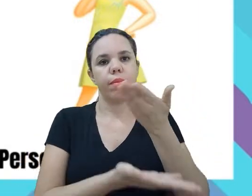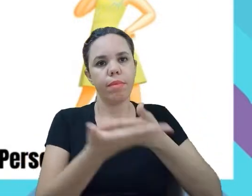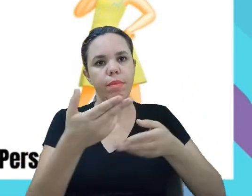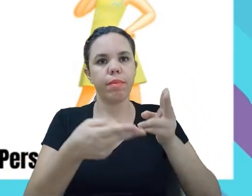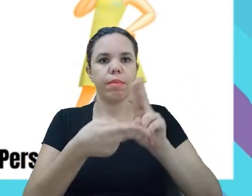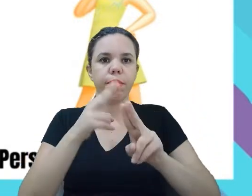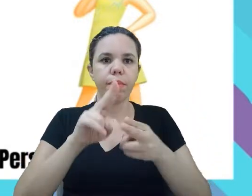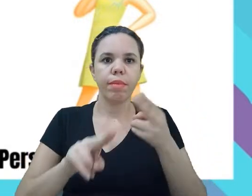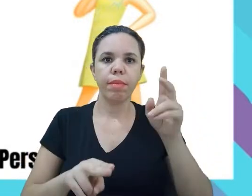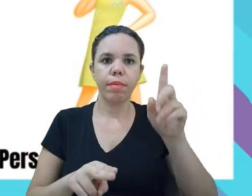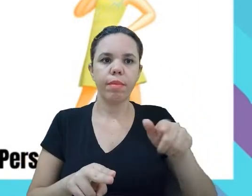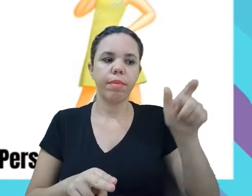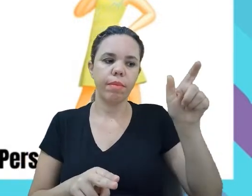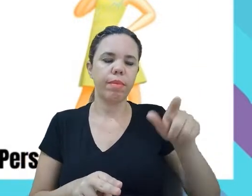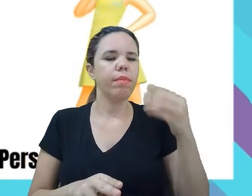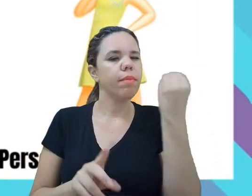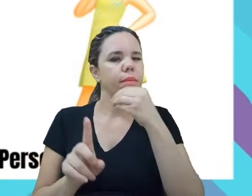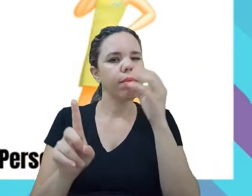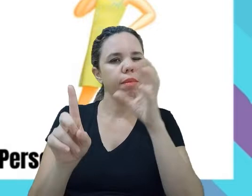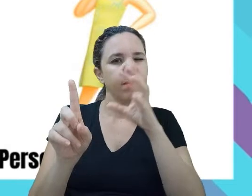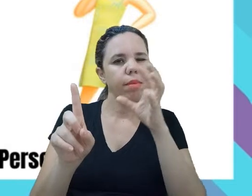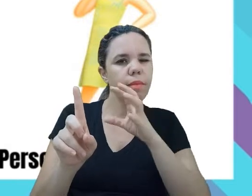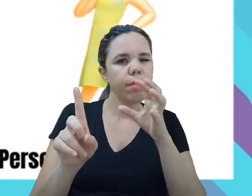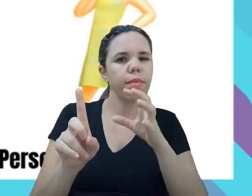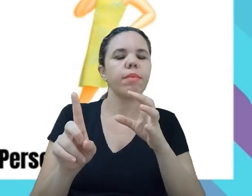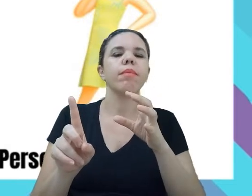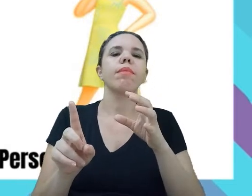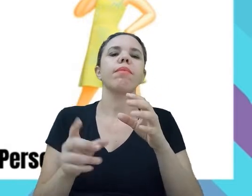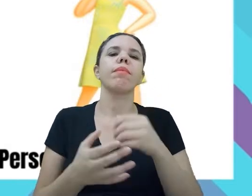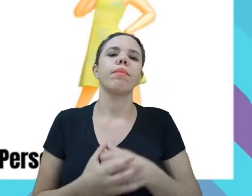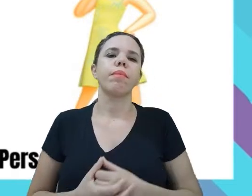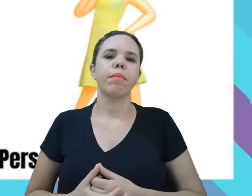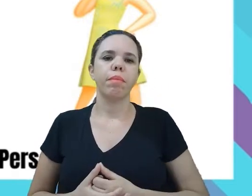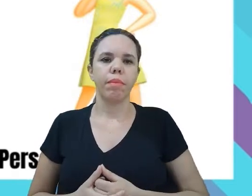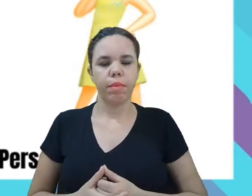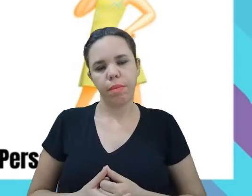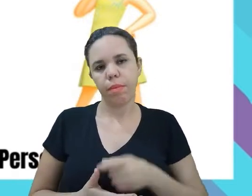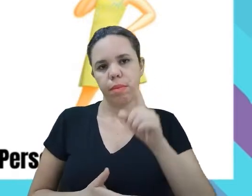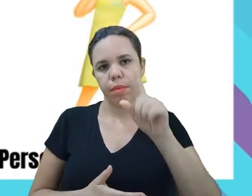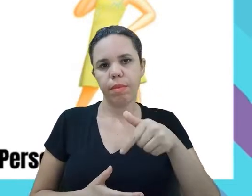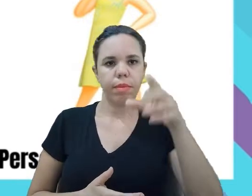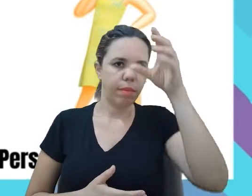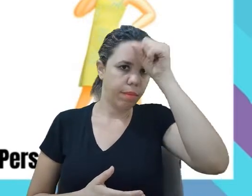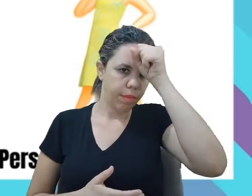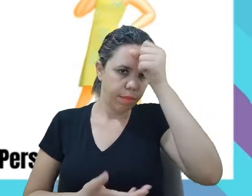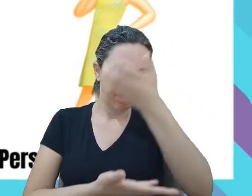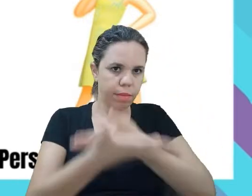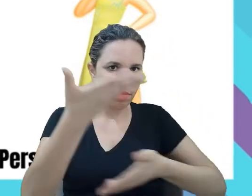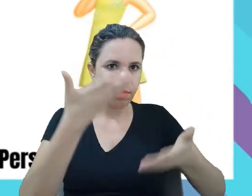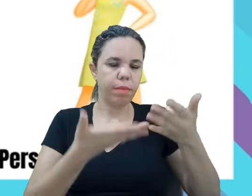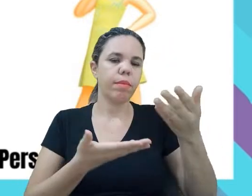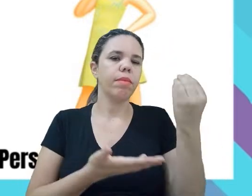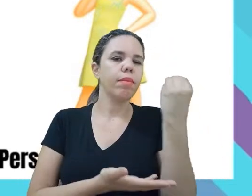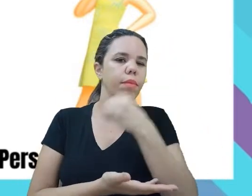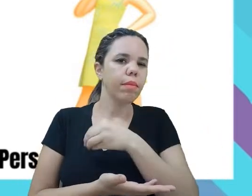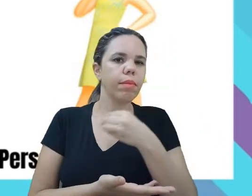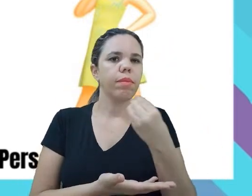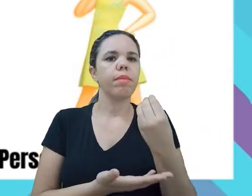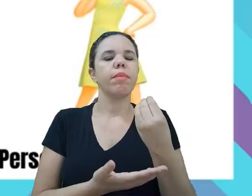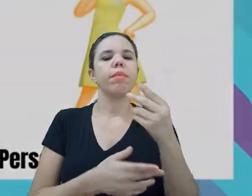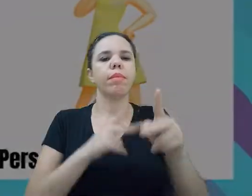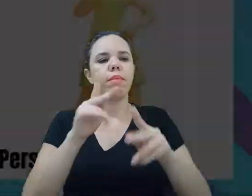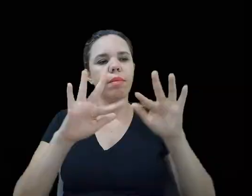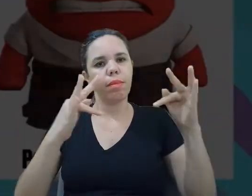controle, manipulação, domínio e de negação de suas fragilidades. Se desconecta dos seus